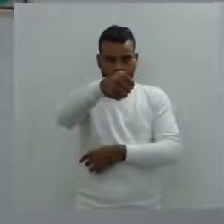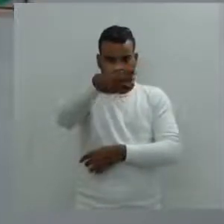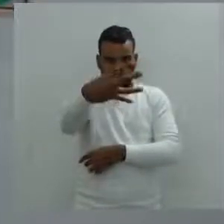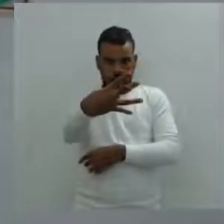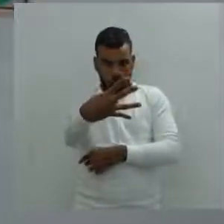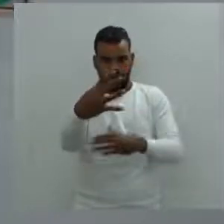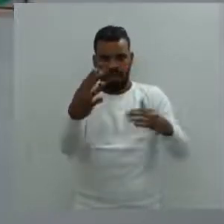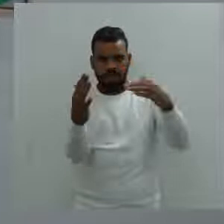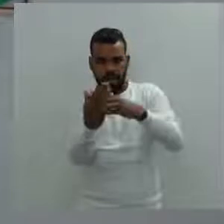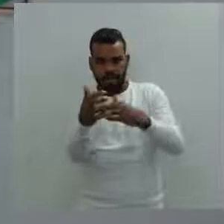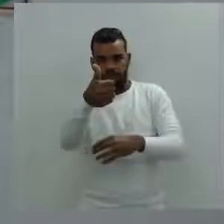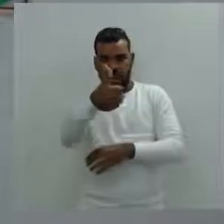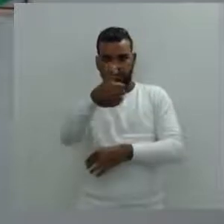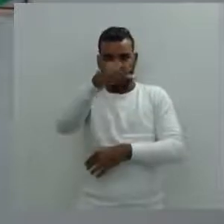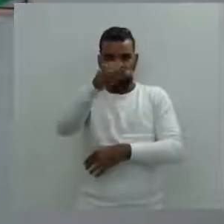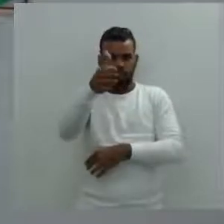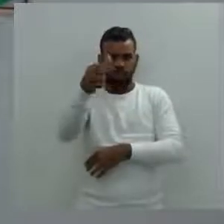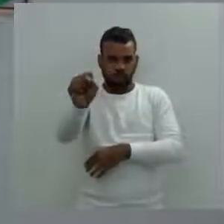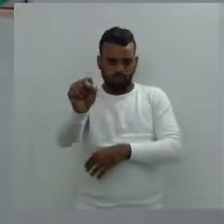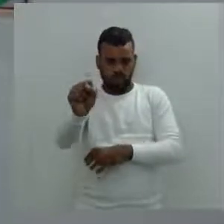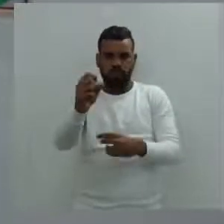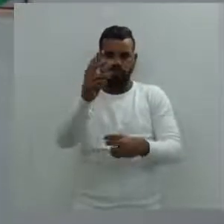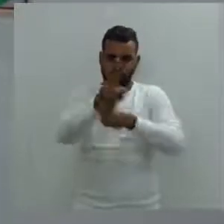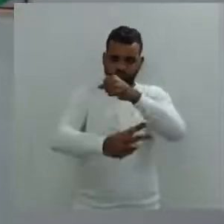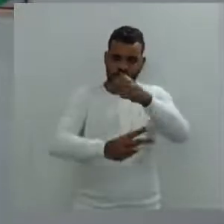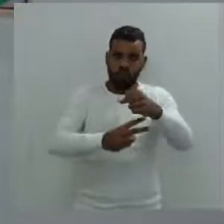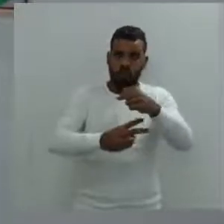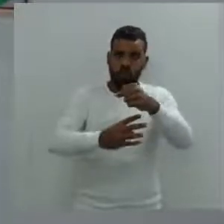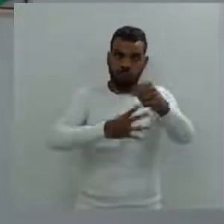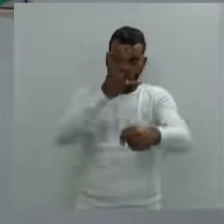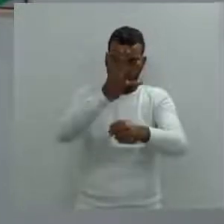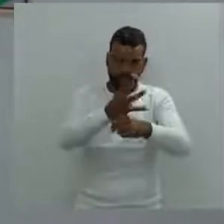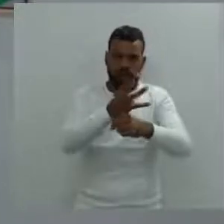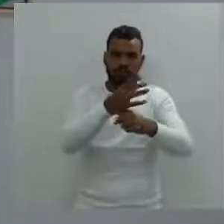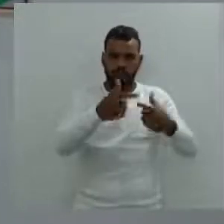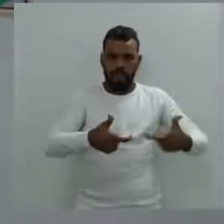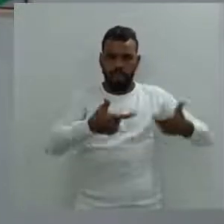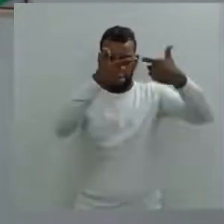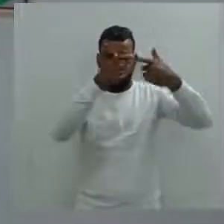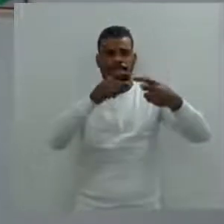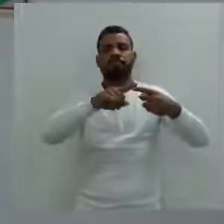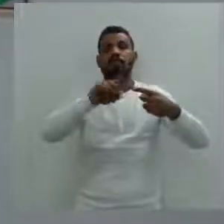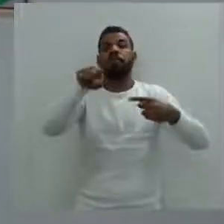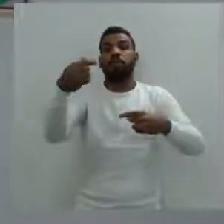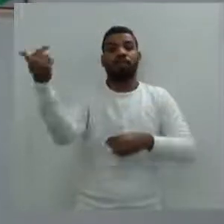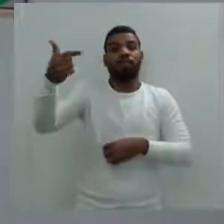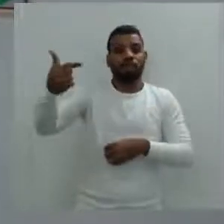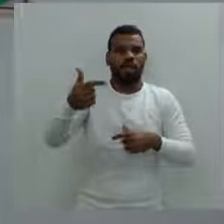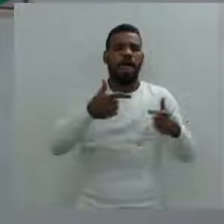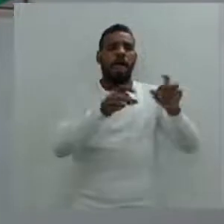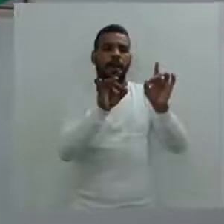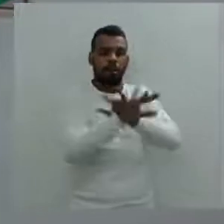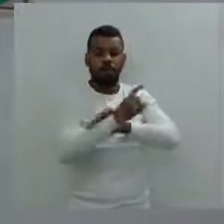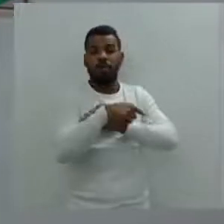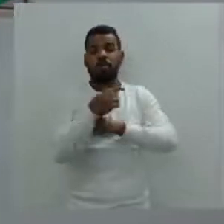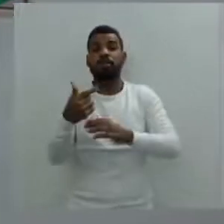1914 até 1918. Teremos a Segunda Guerra Mundial de 1939